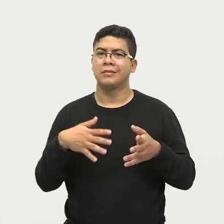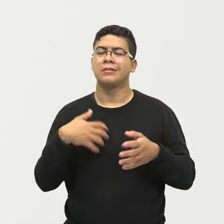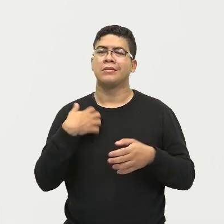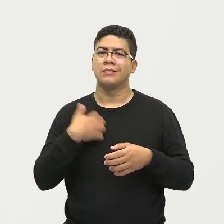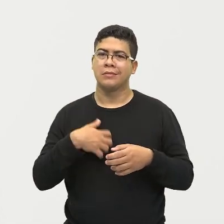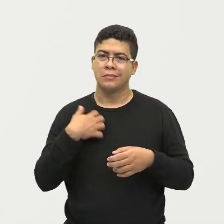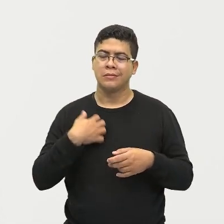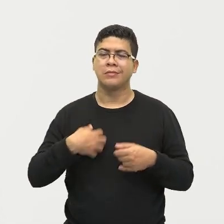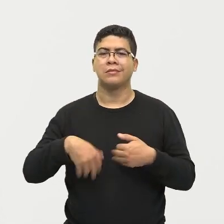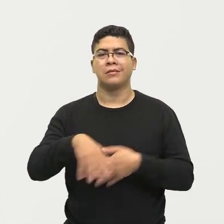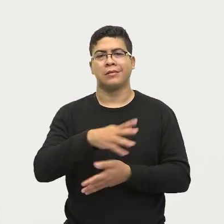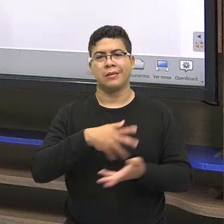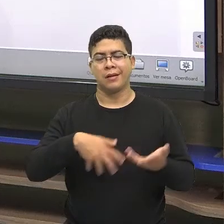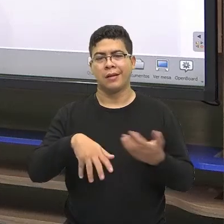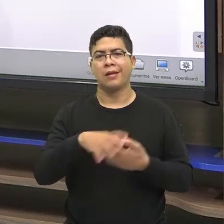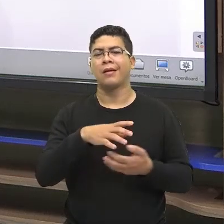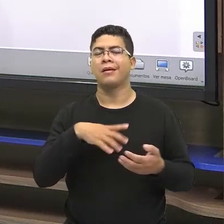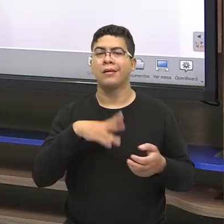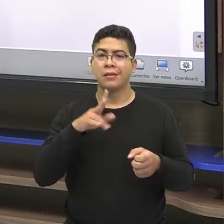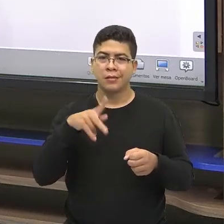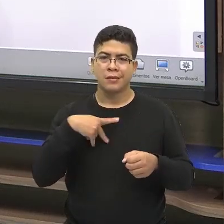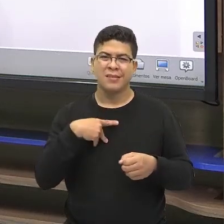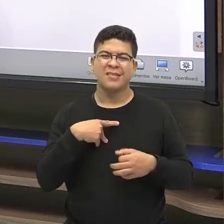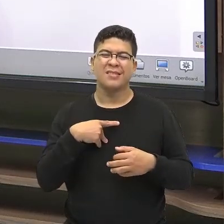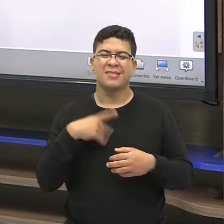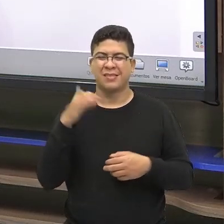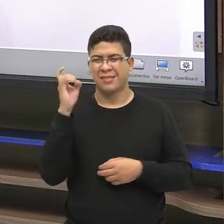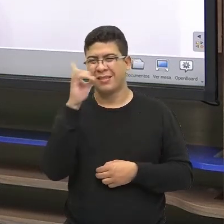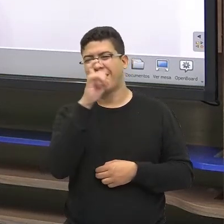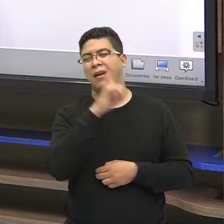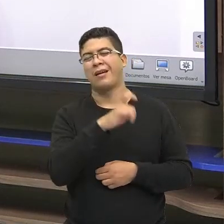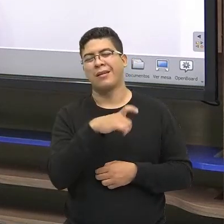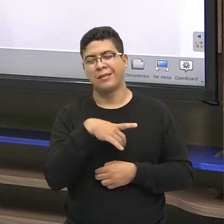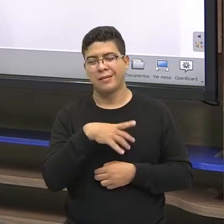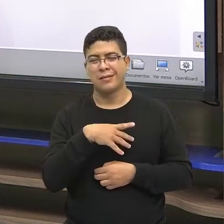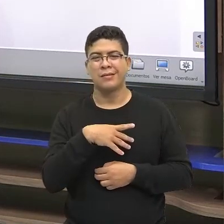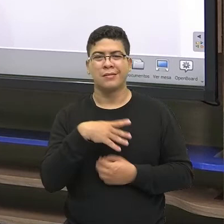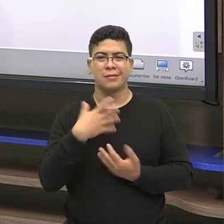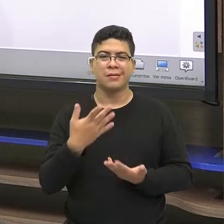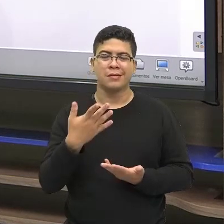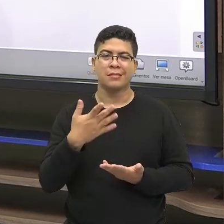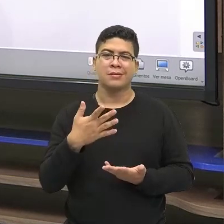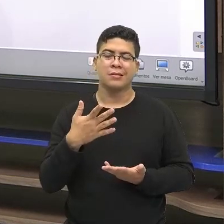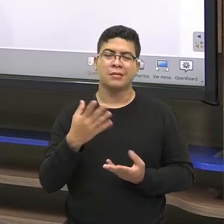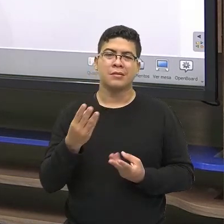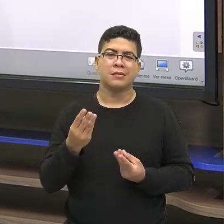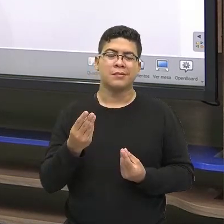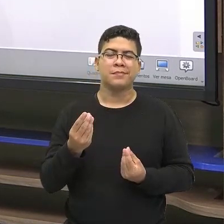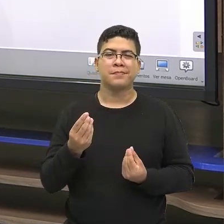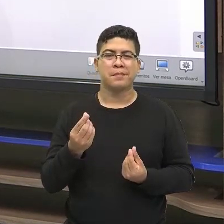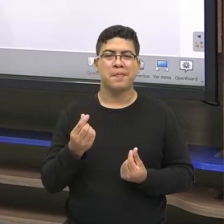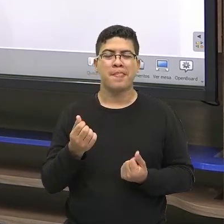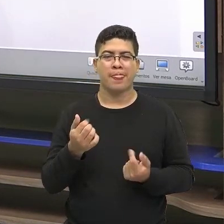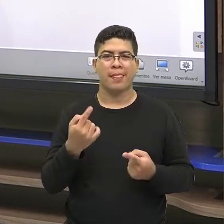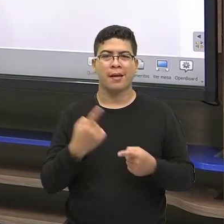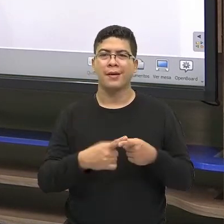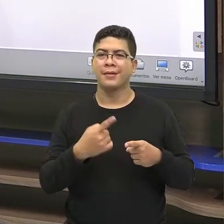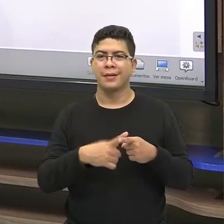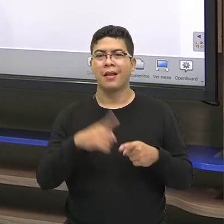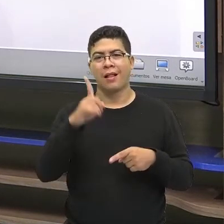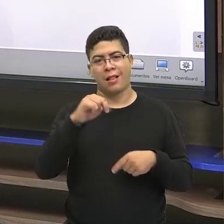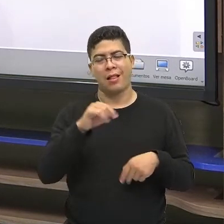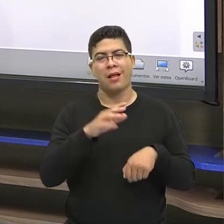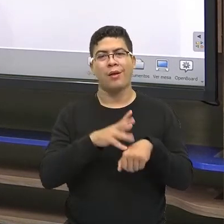Manuel Bandeira, né? Complicada e delicada, né? Porque a situação dele,